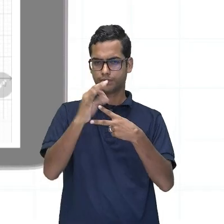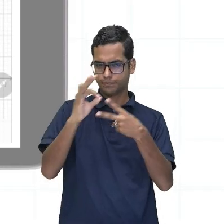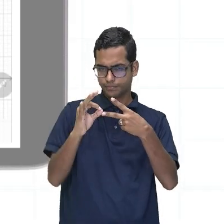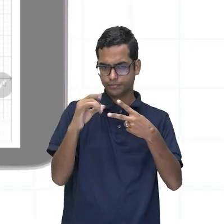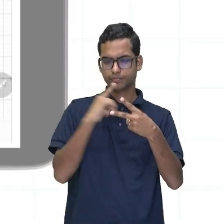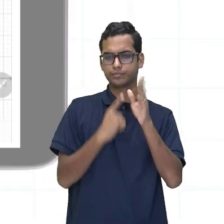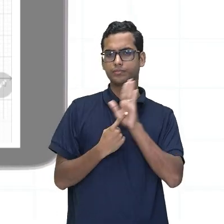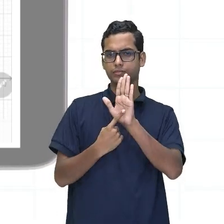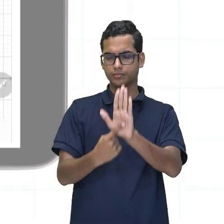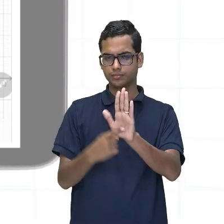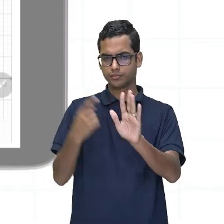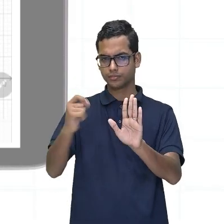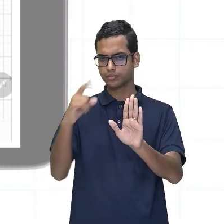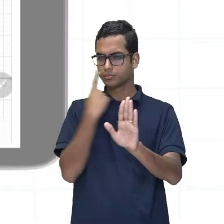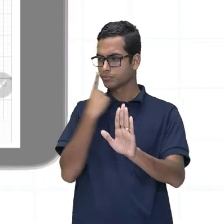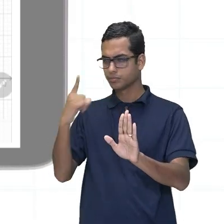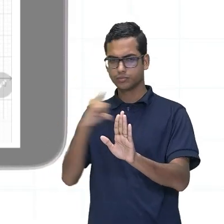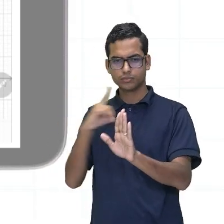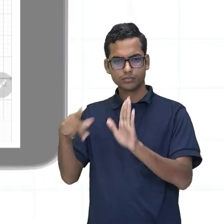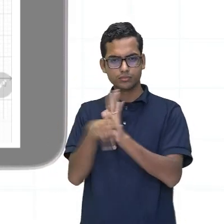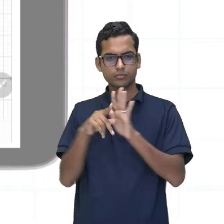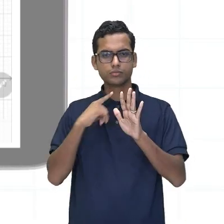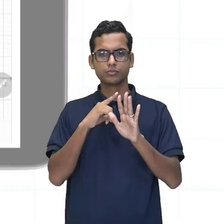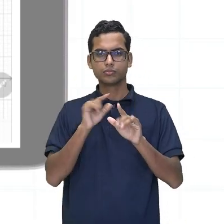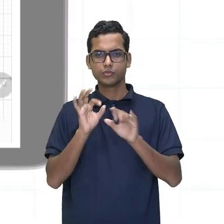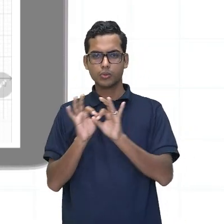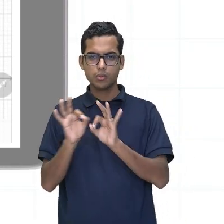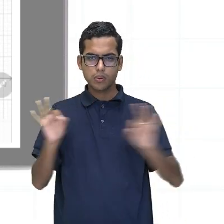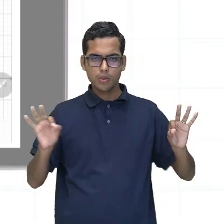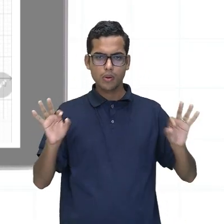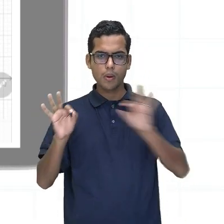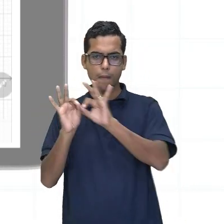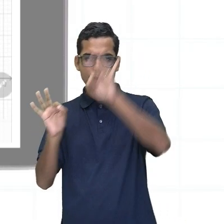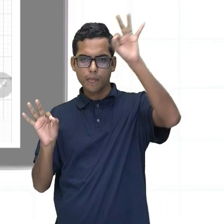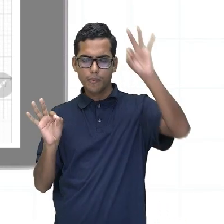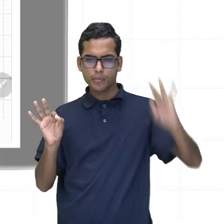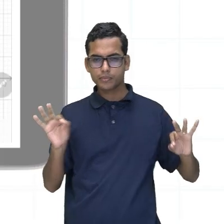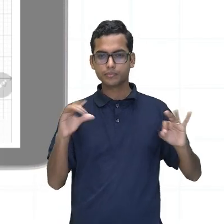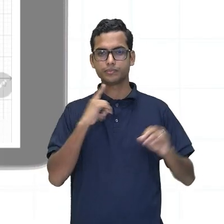17,18. A medida que vai de B até C é de